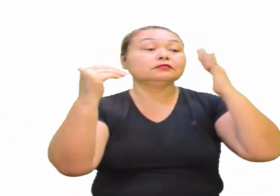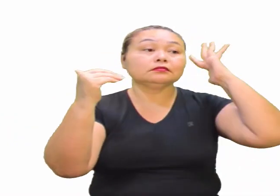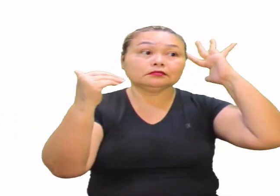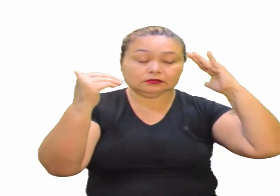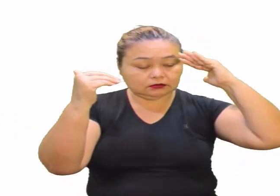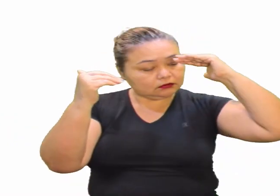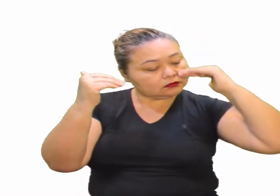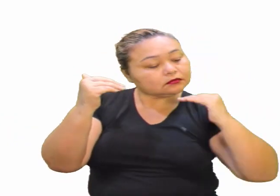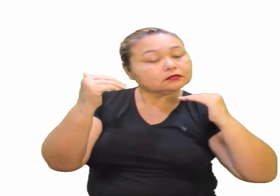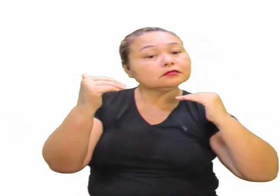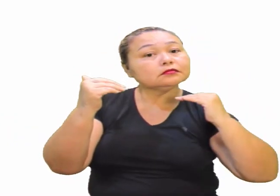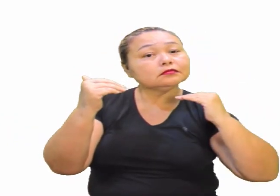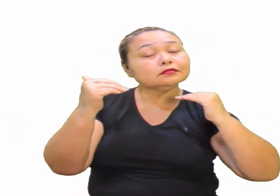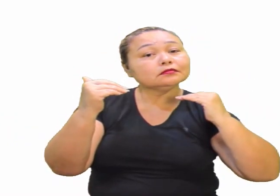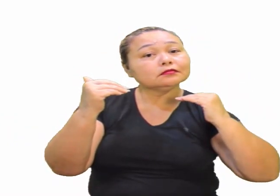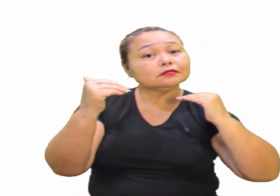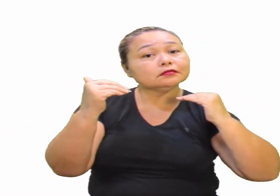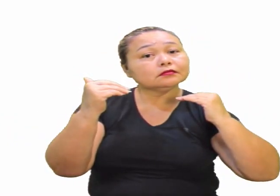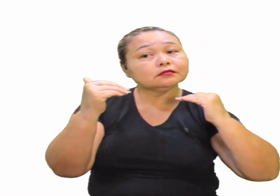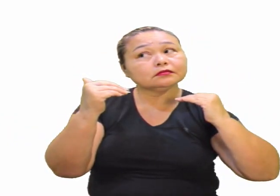teoria.